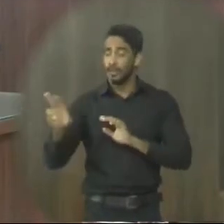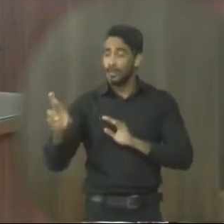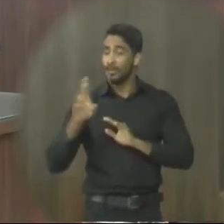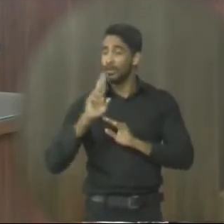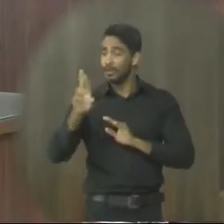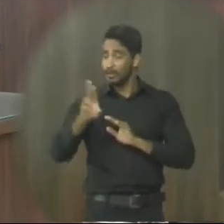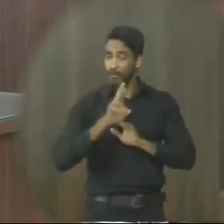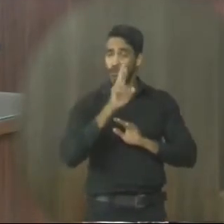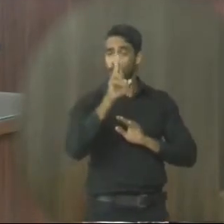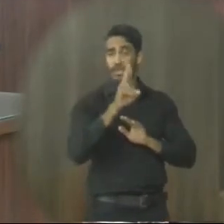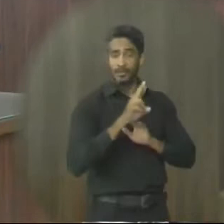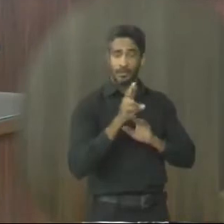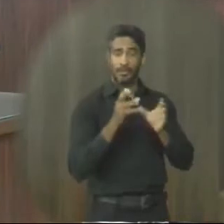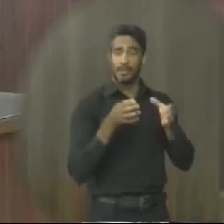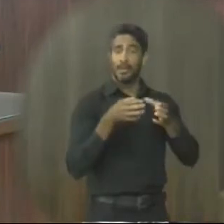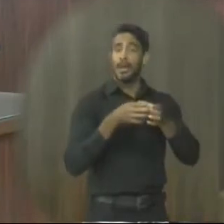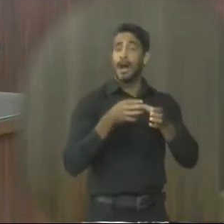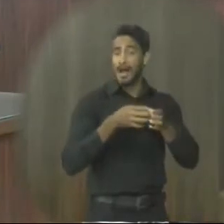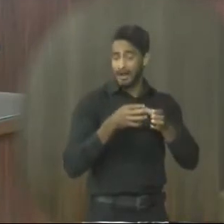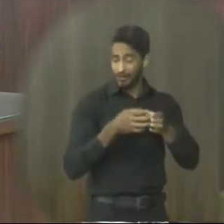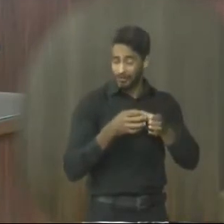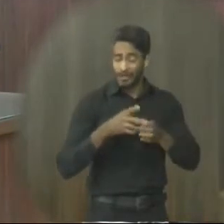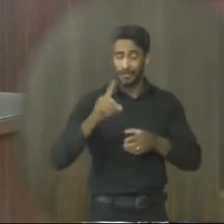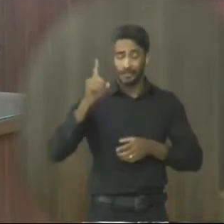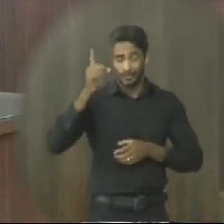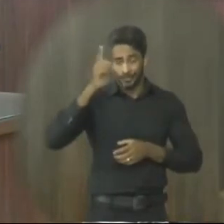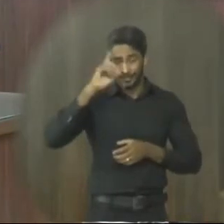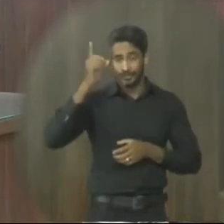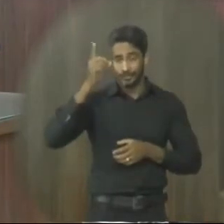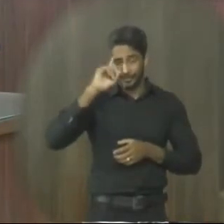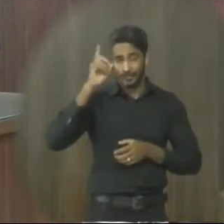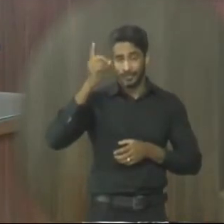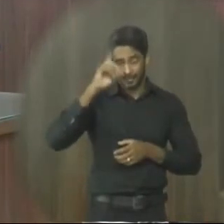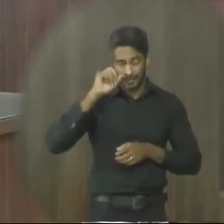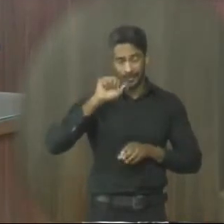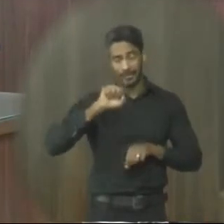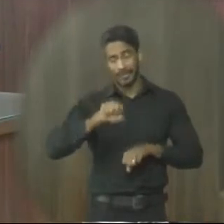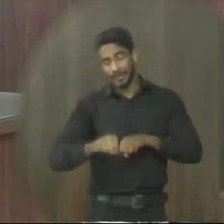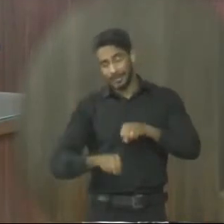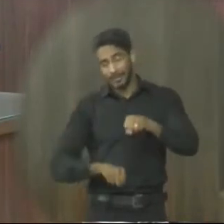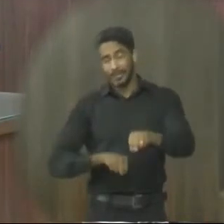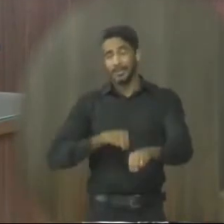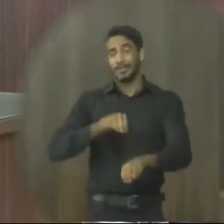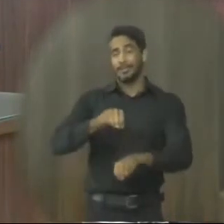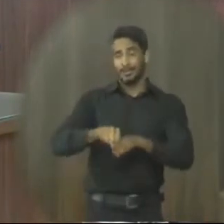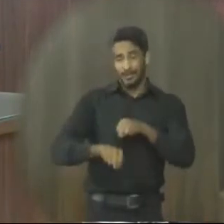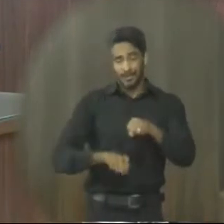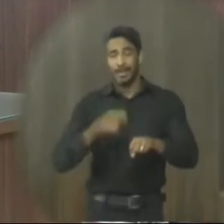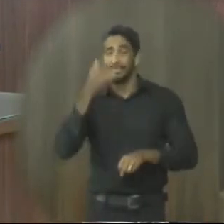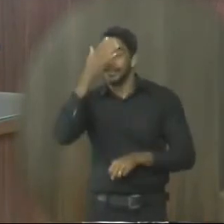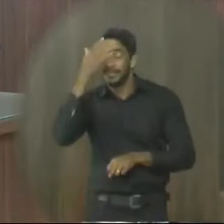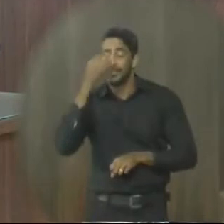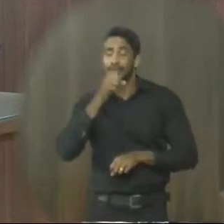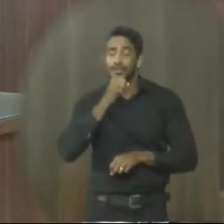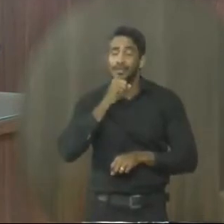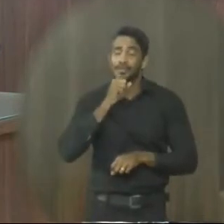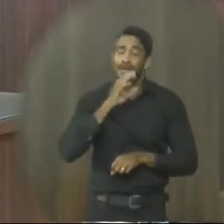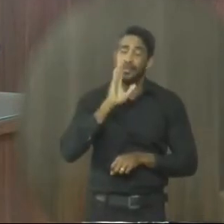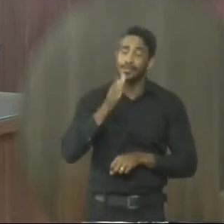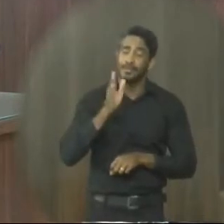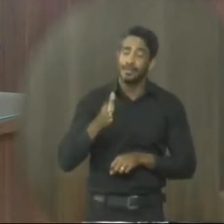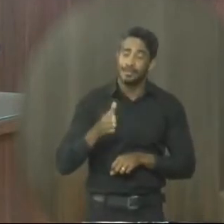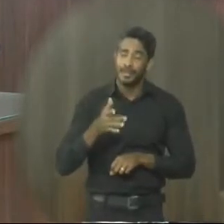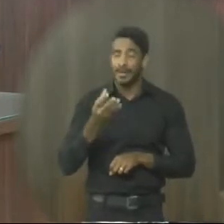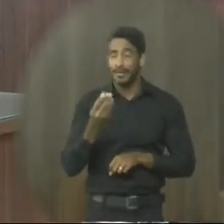responder a uma comunidade também, que todo dia elas trafegam de bicicleta, são idosas, né, várias pessoas